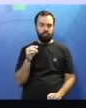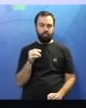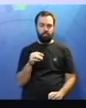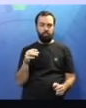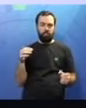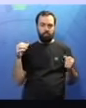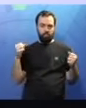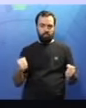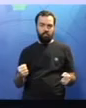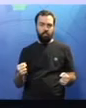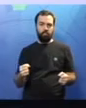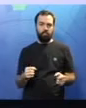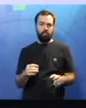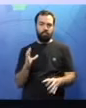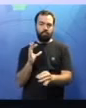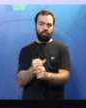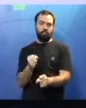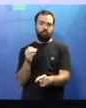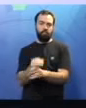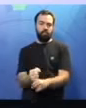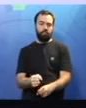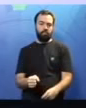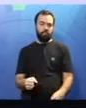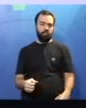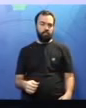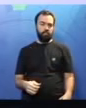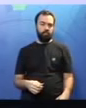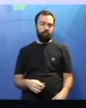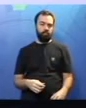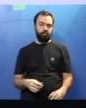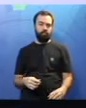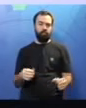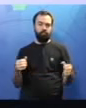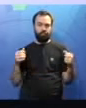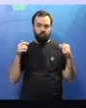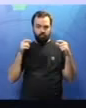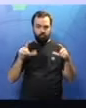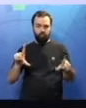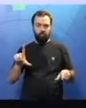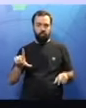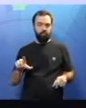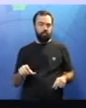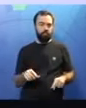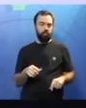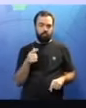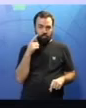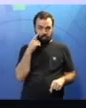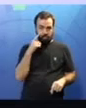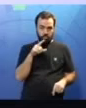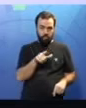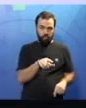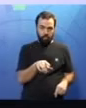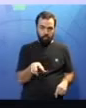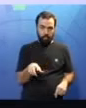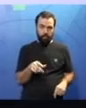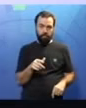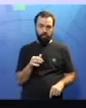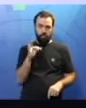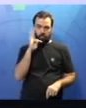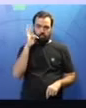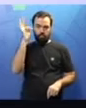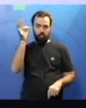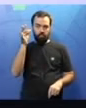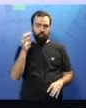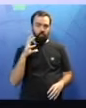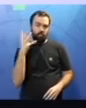que ela demorou para retornar pode ser calculado e assim é possível observar ou prever a distância que